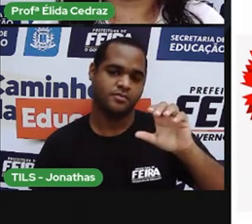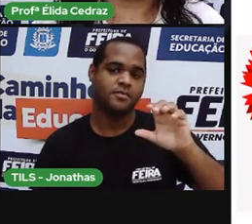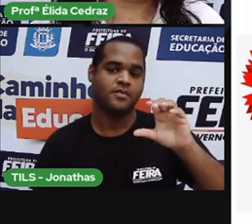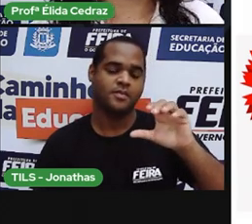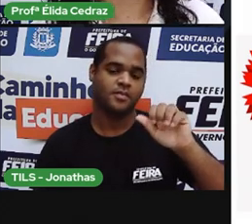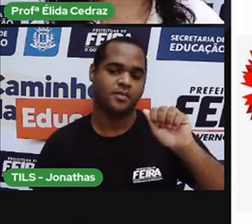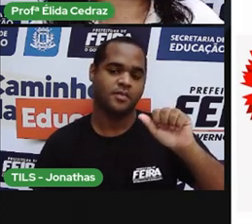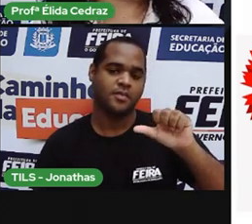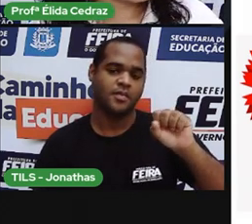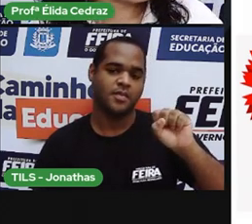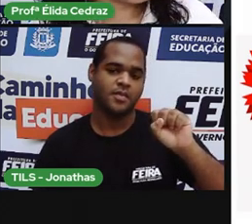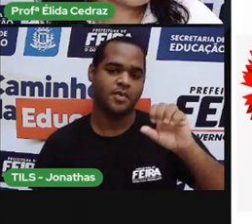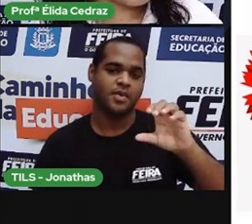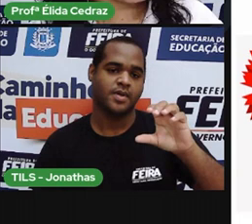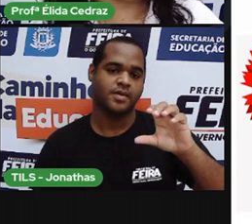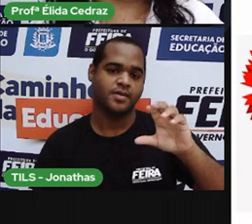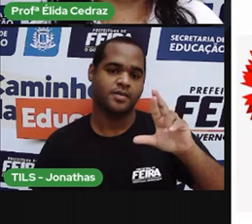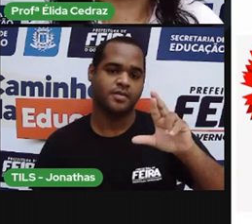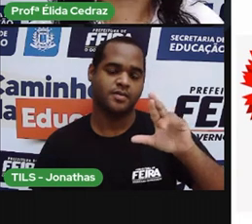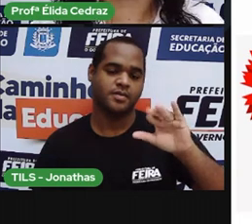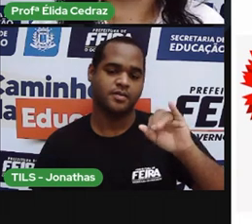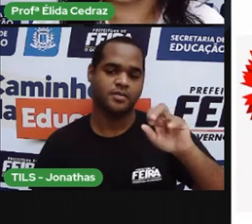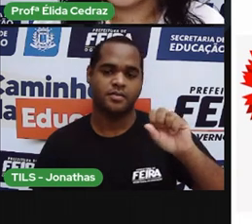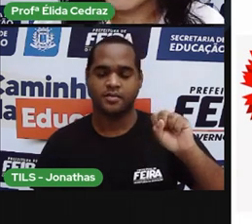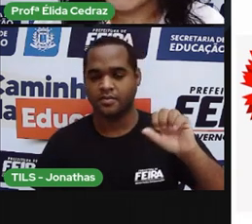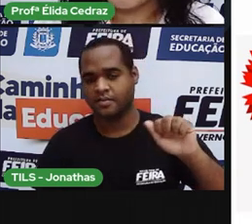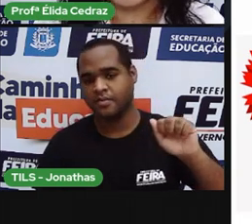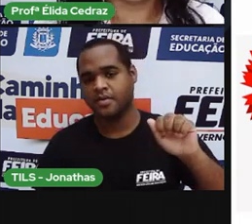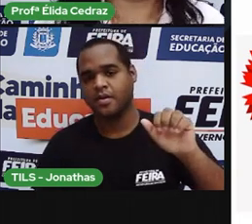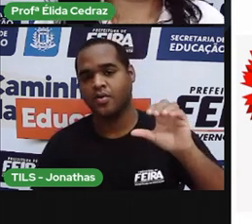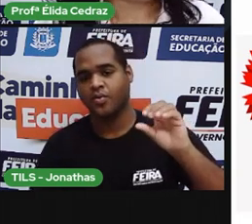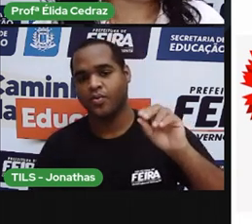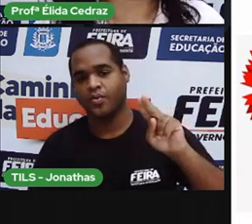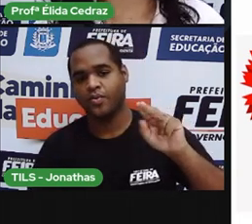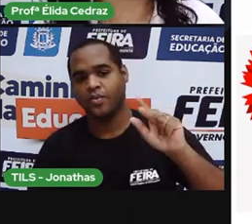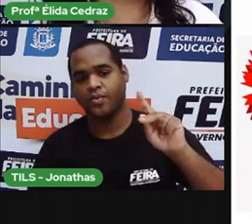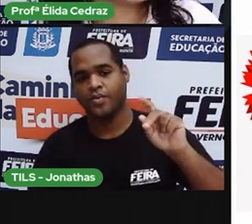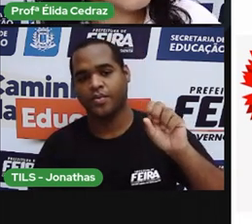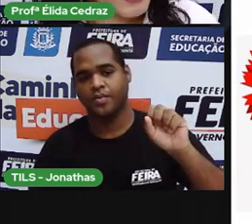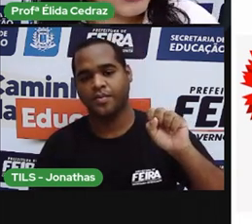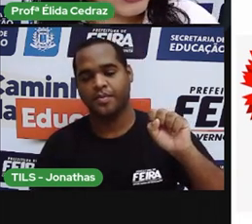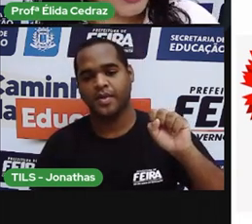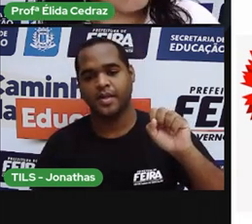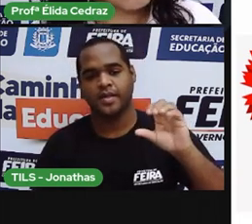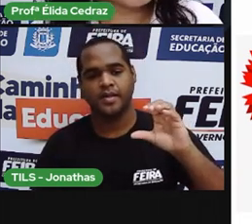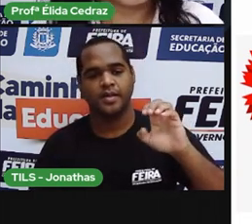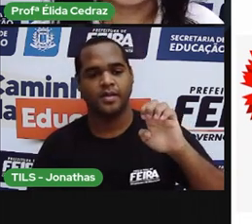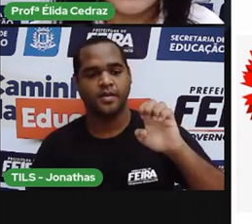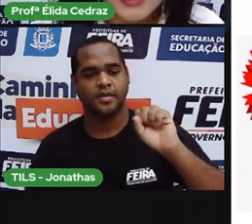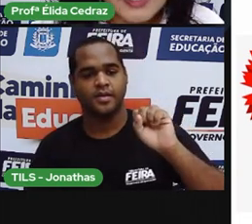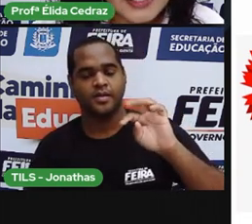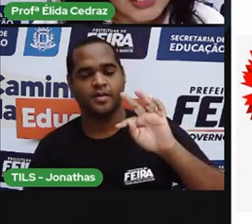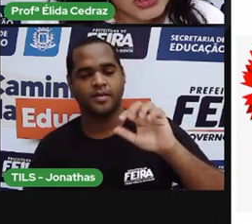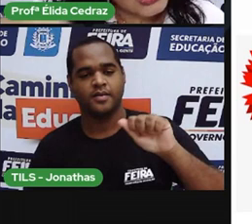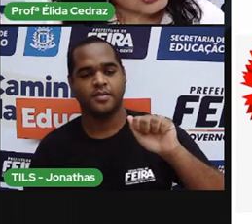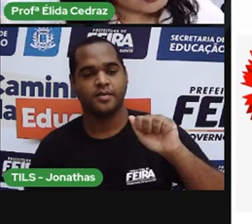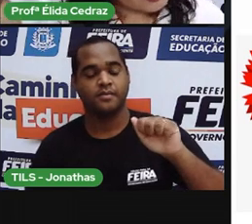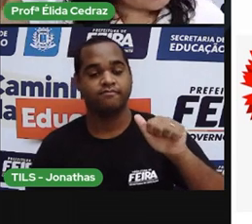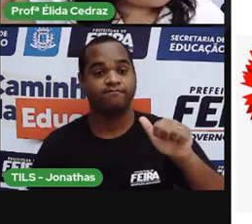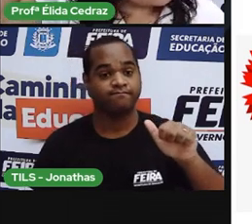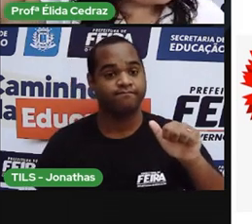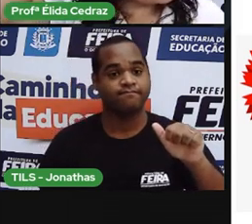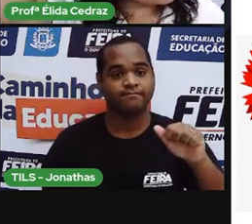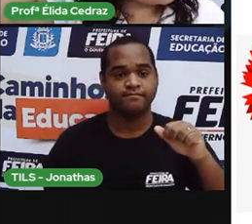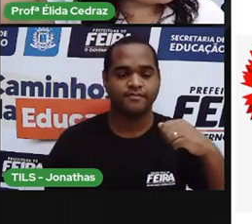Casa, Crista, Cuspe e Cesta. Crista, gente,